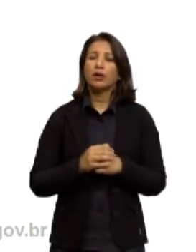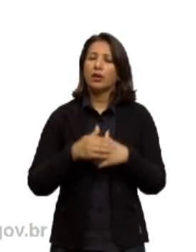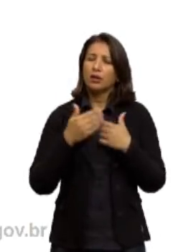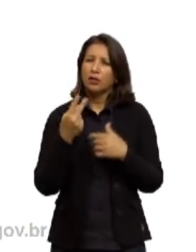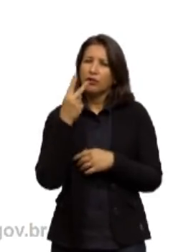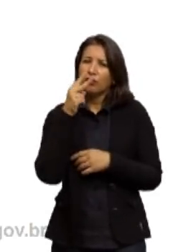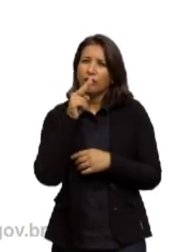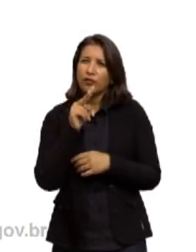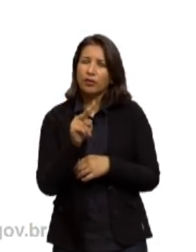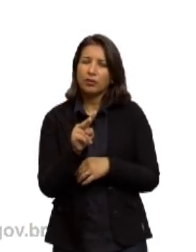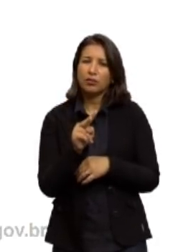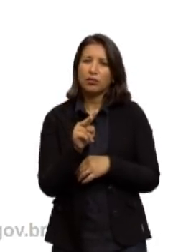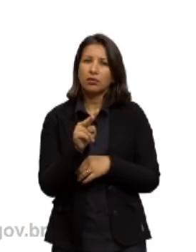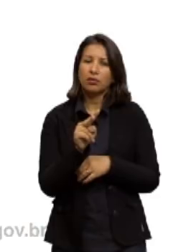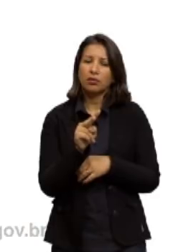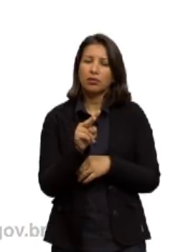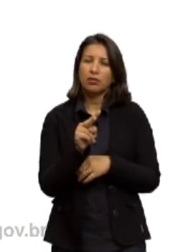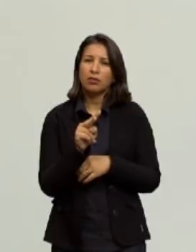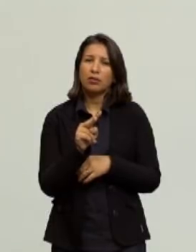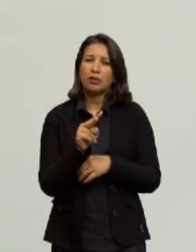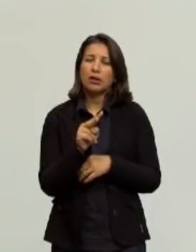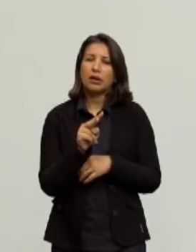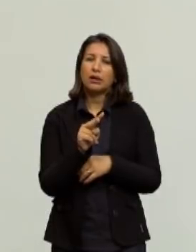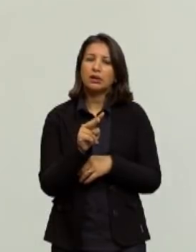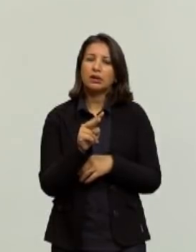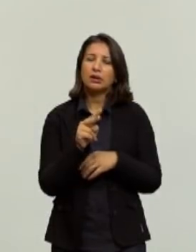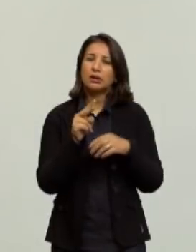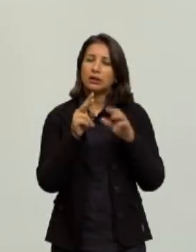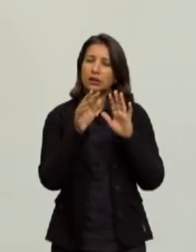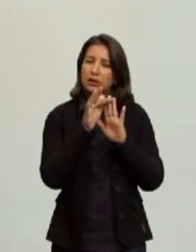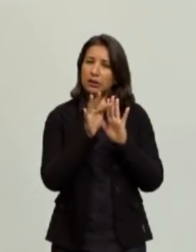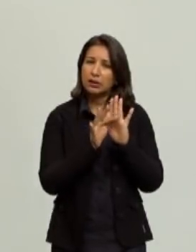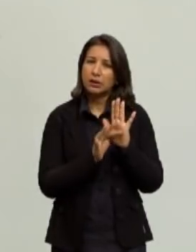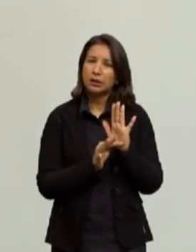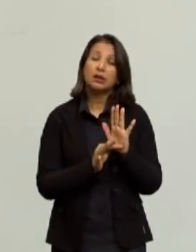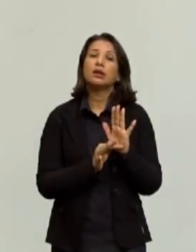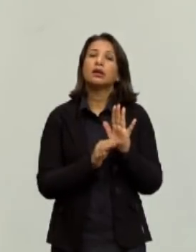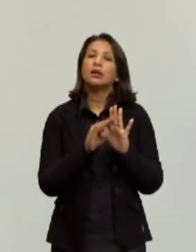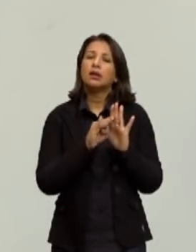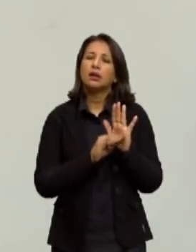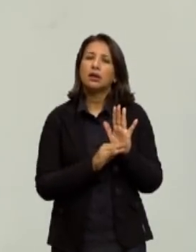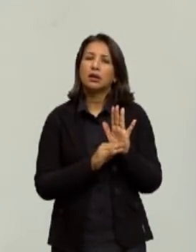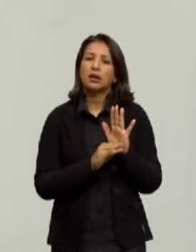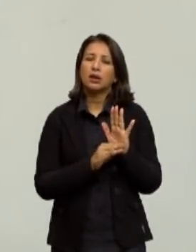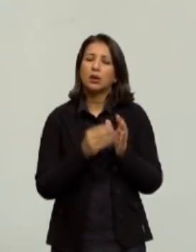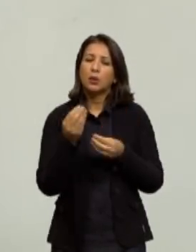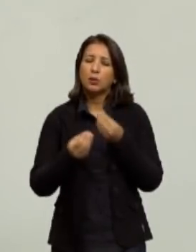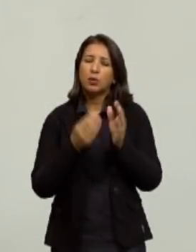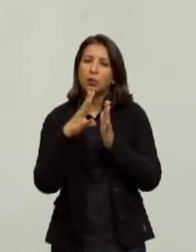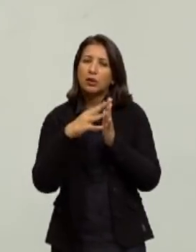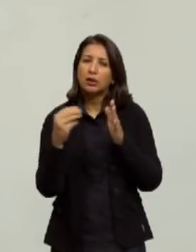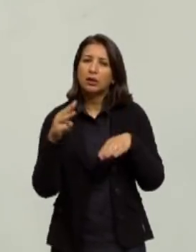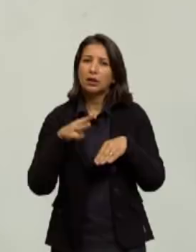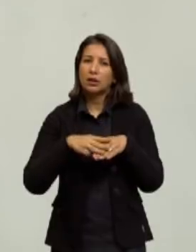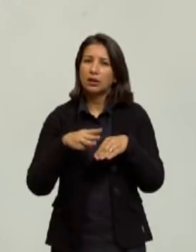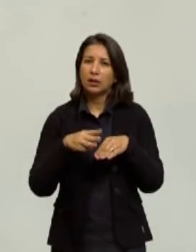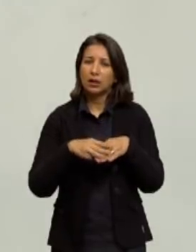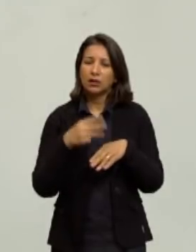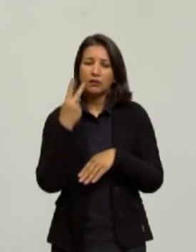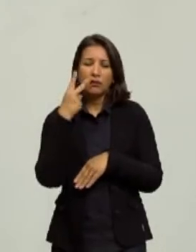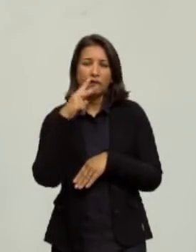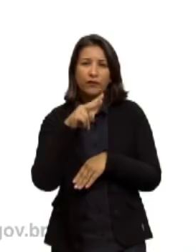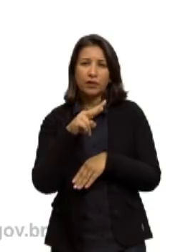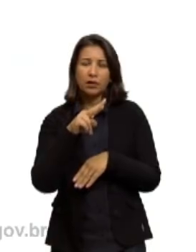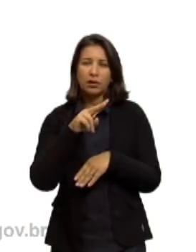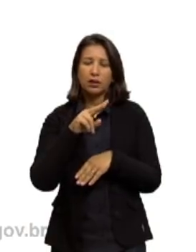vamos ver esse teorema realmente como ele acontece no modelo matemático certo então a gente